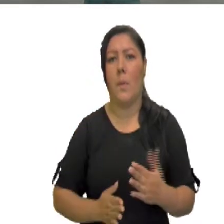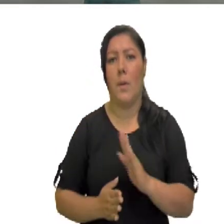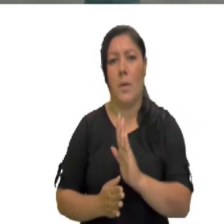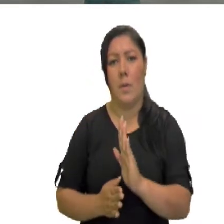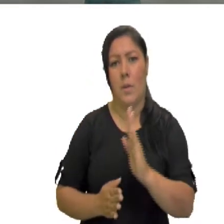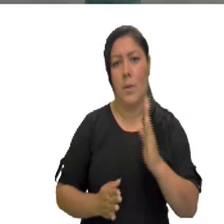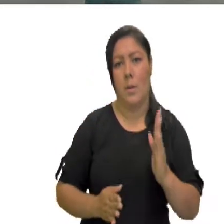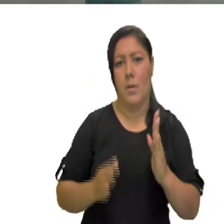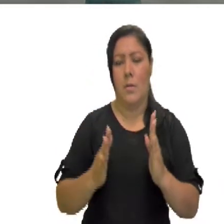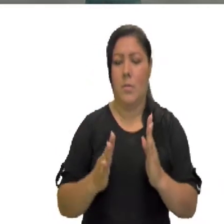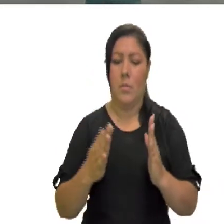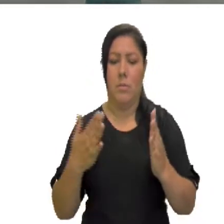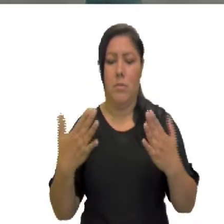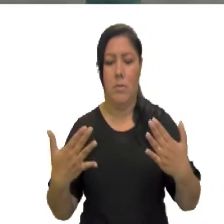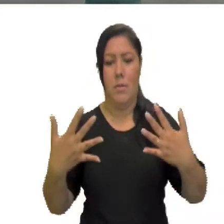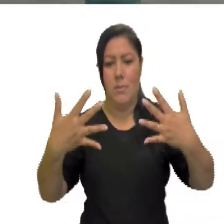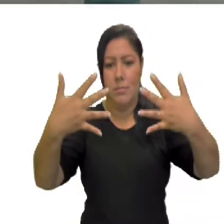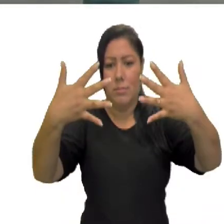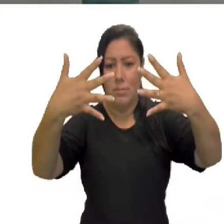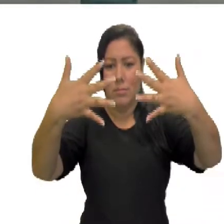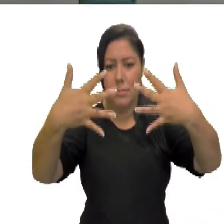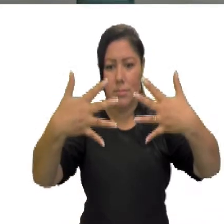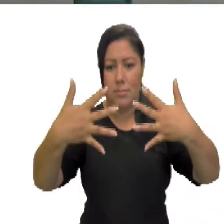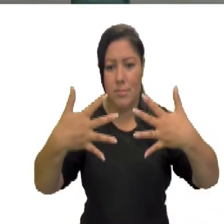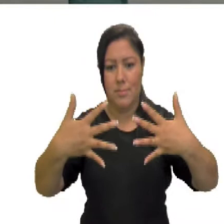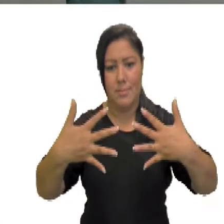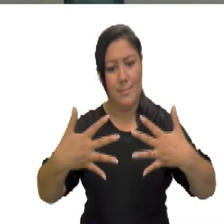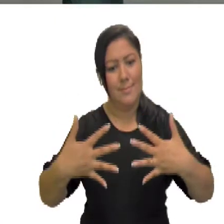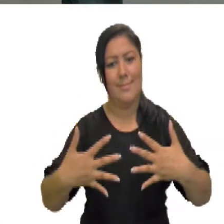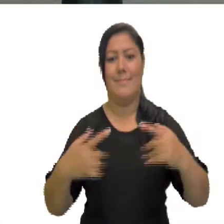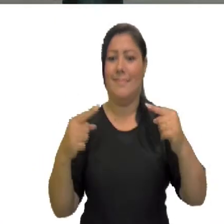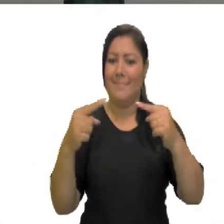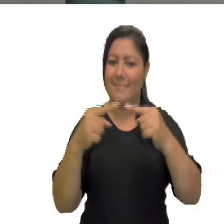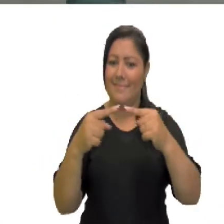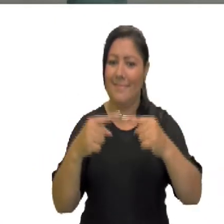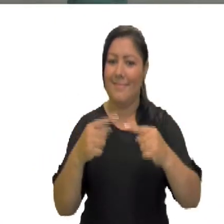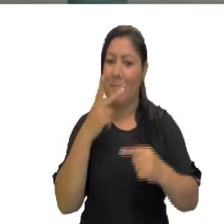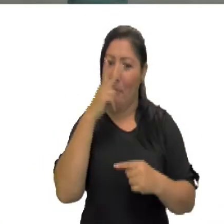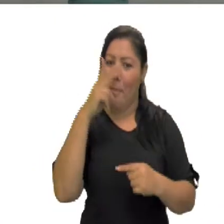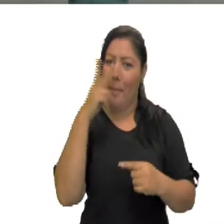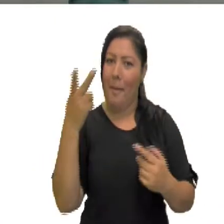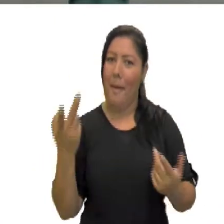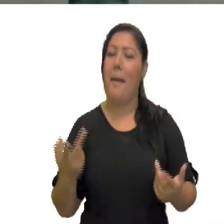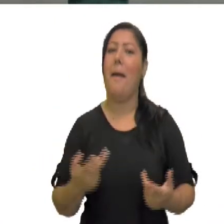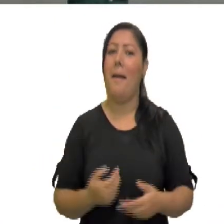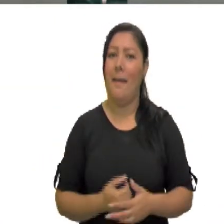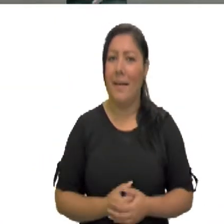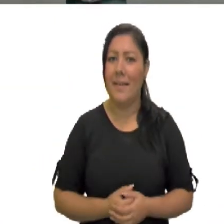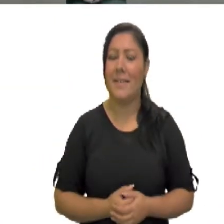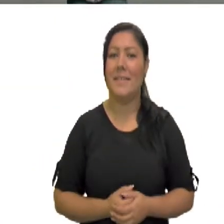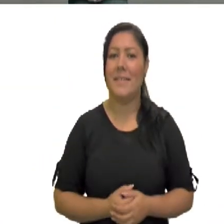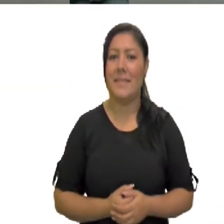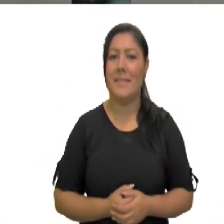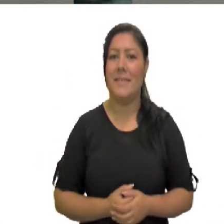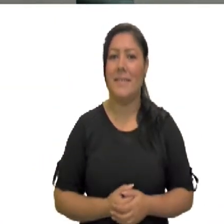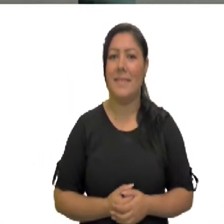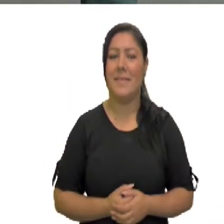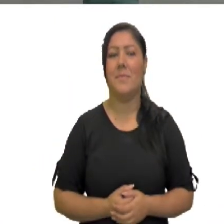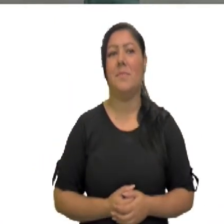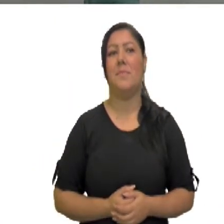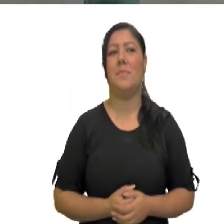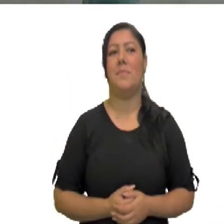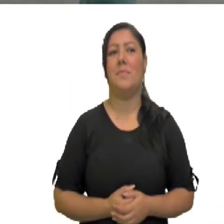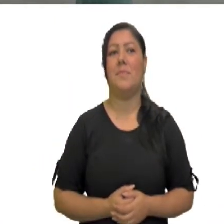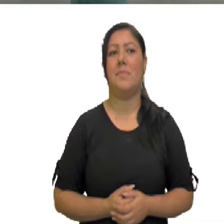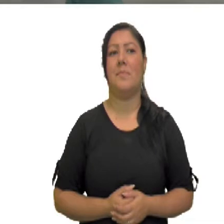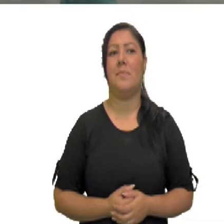dele são simétricos, são parecidos, Tem uma formatação parecida, tá?